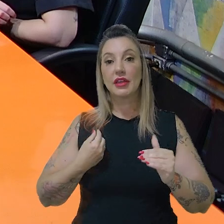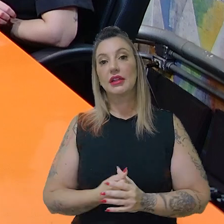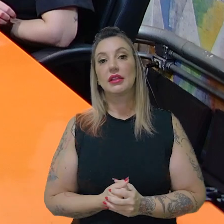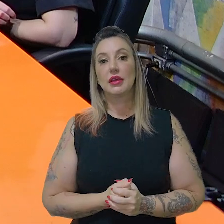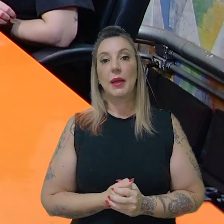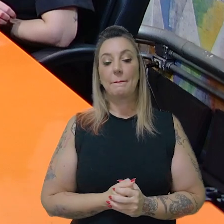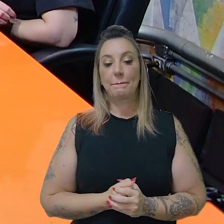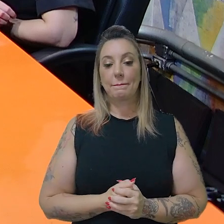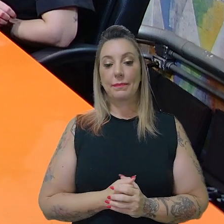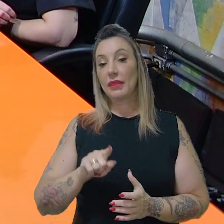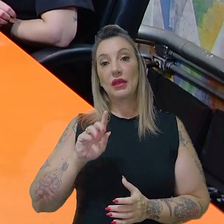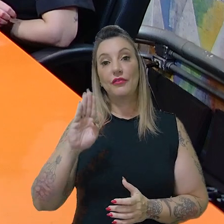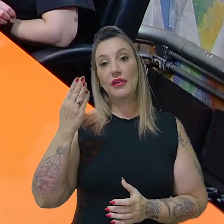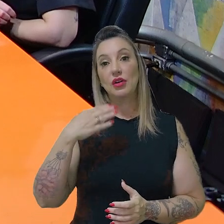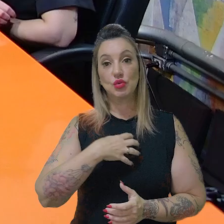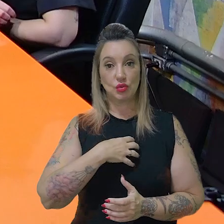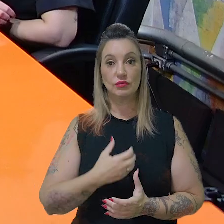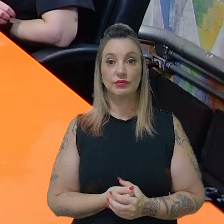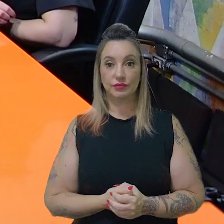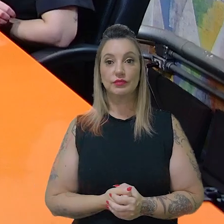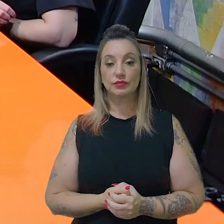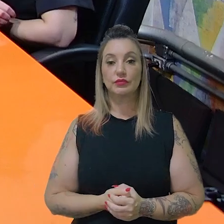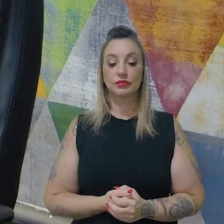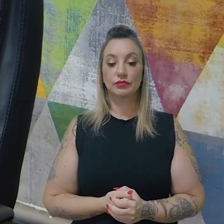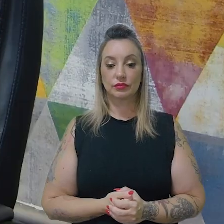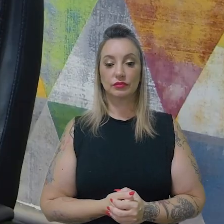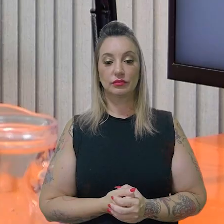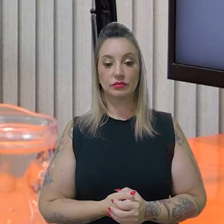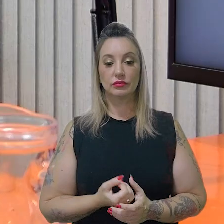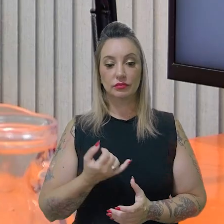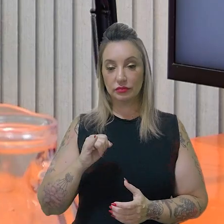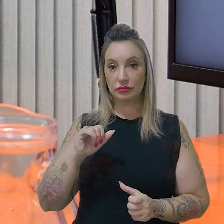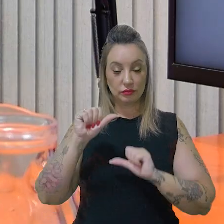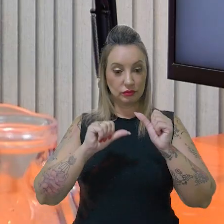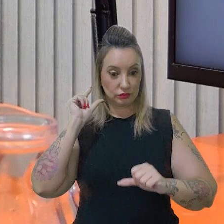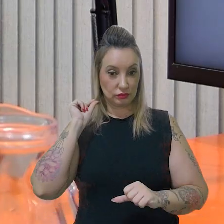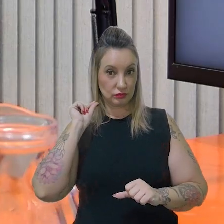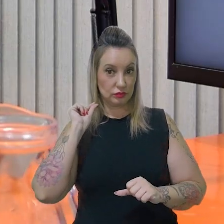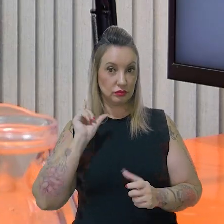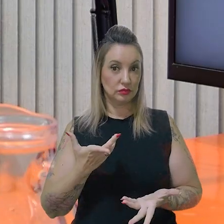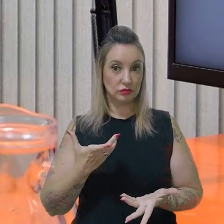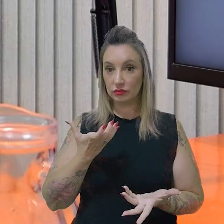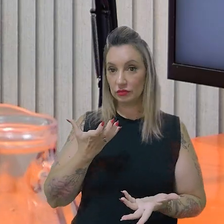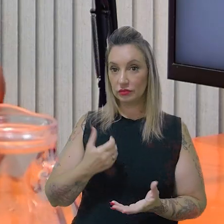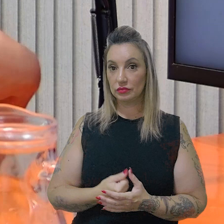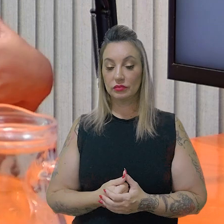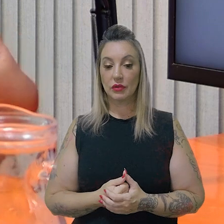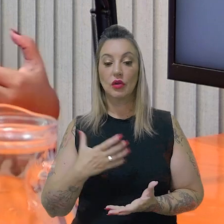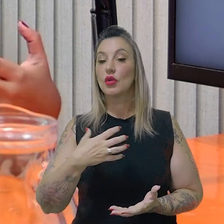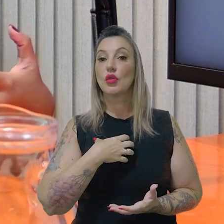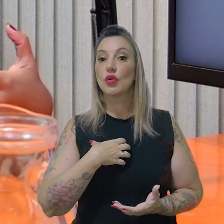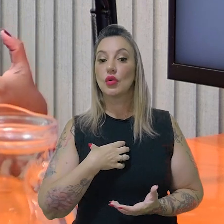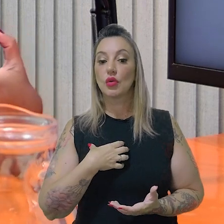né para não ficar falso né não ficar falso se ela vai mudar o cabelo a ainda que tô pretendo mudar o cabelo que não seja